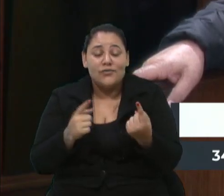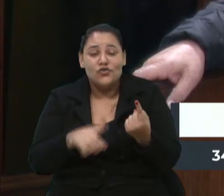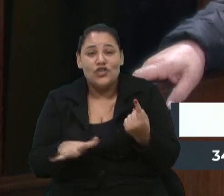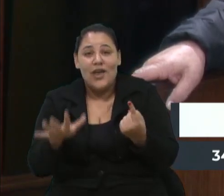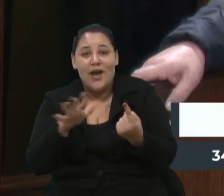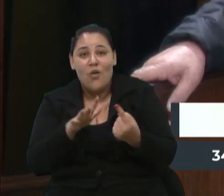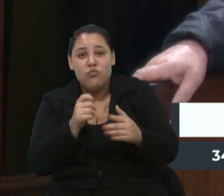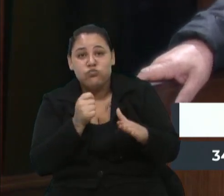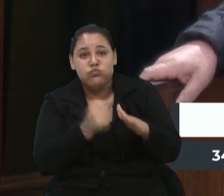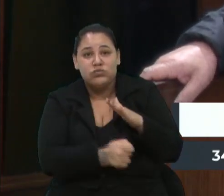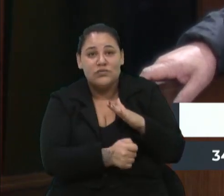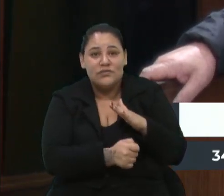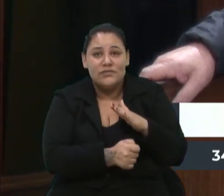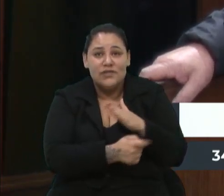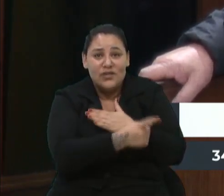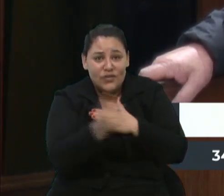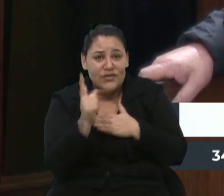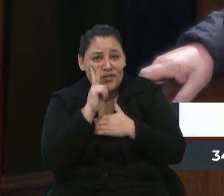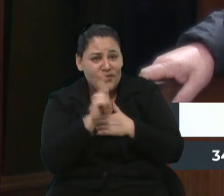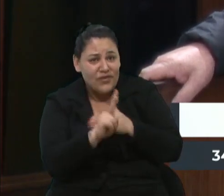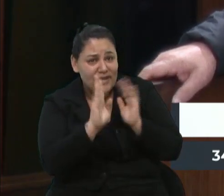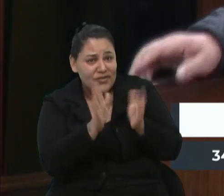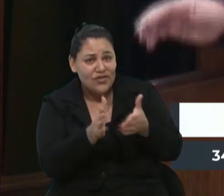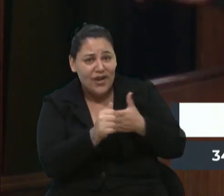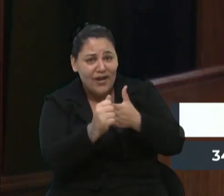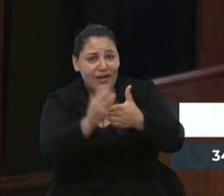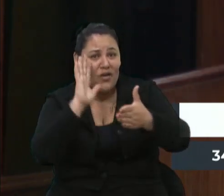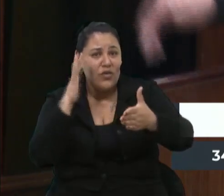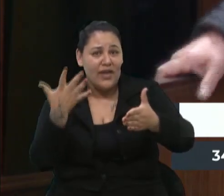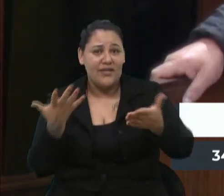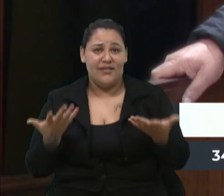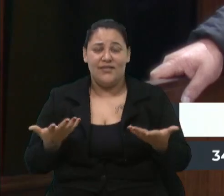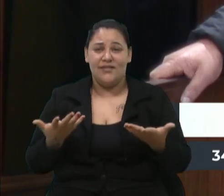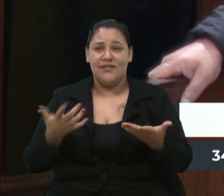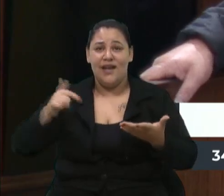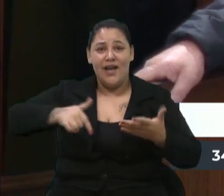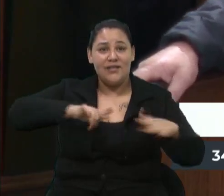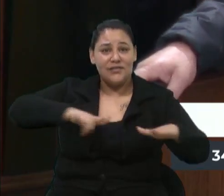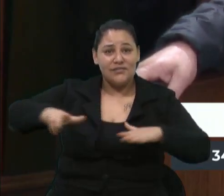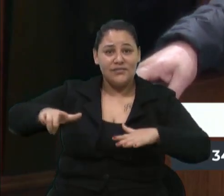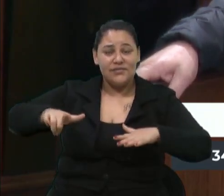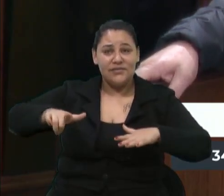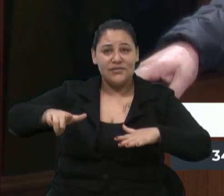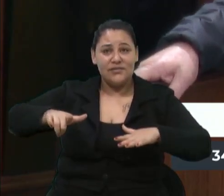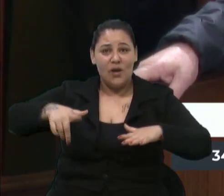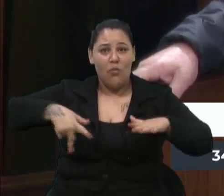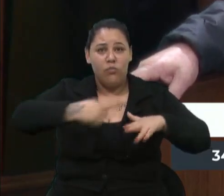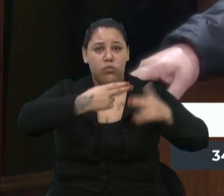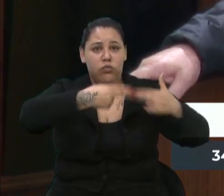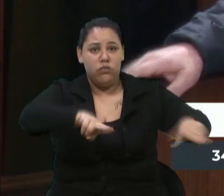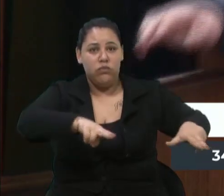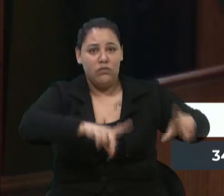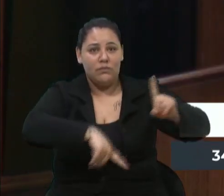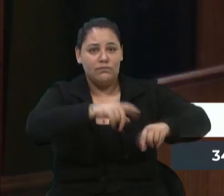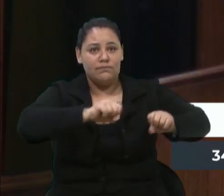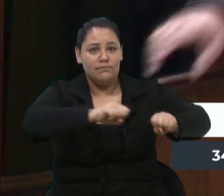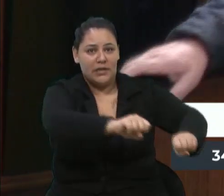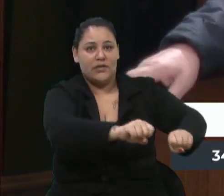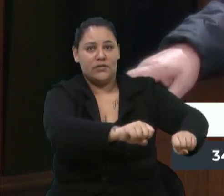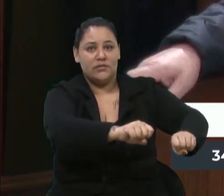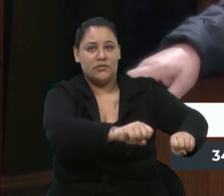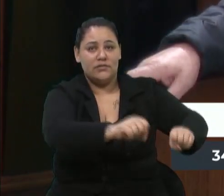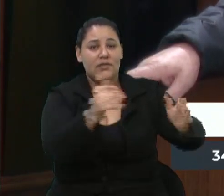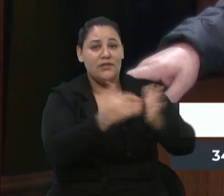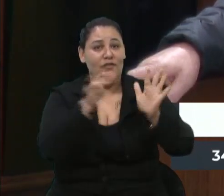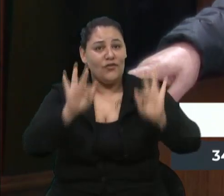o investimento... A gente está vendo o que está acontecendo. Essa semana foi inaugurado um mercado. Até o fim